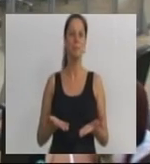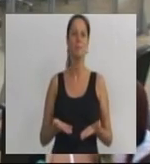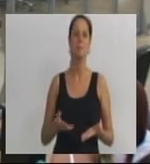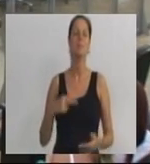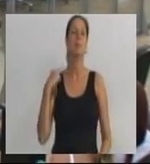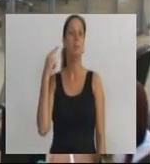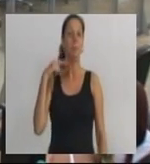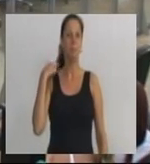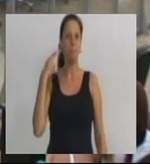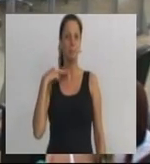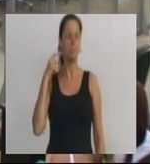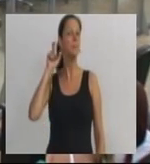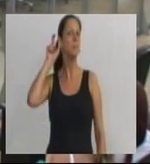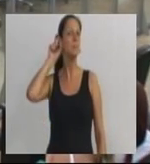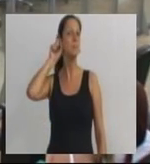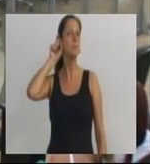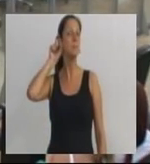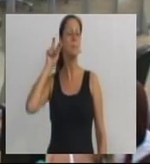o vereador e